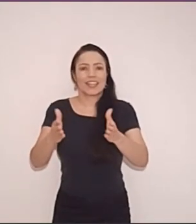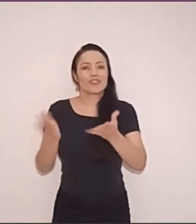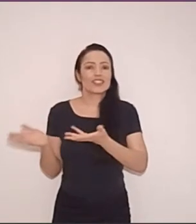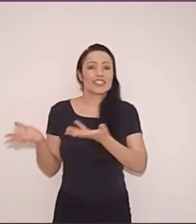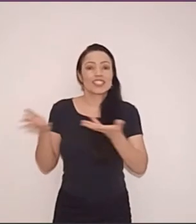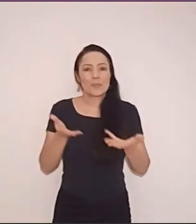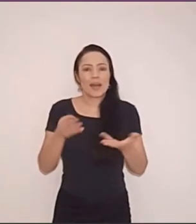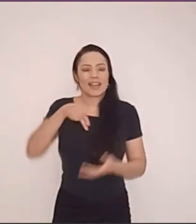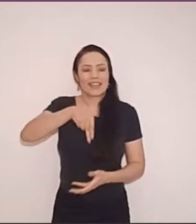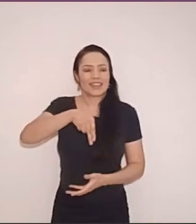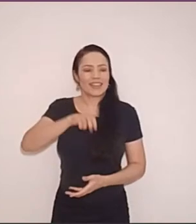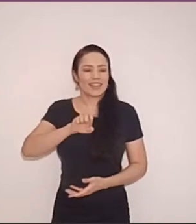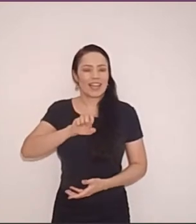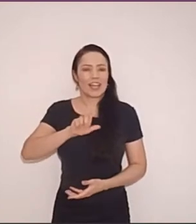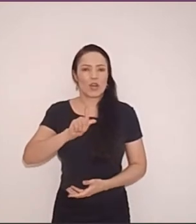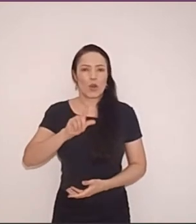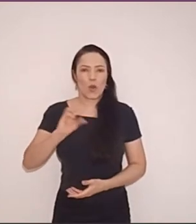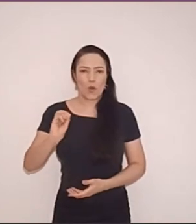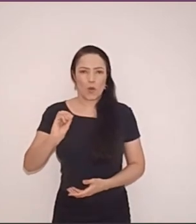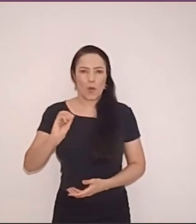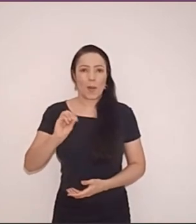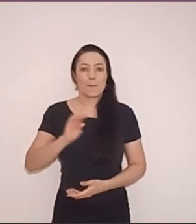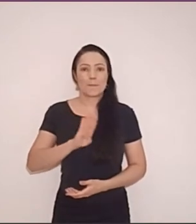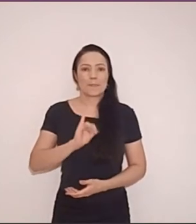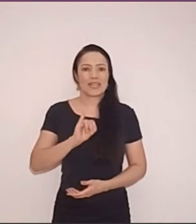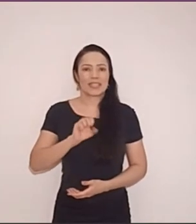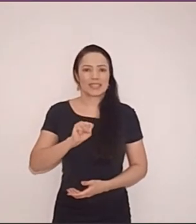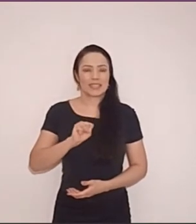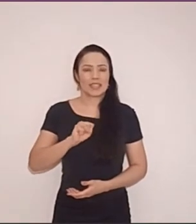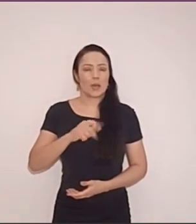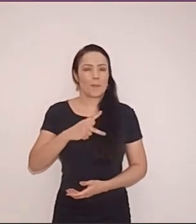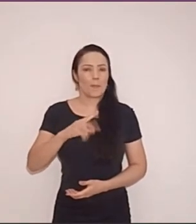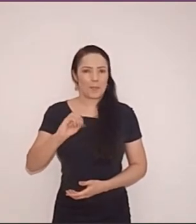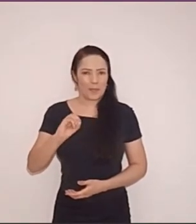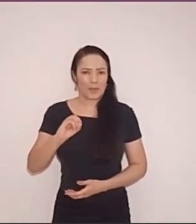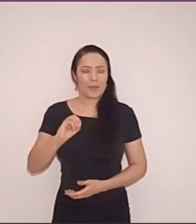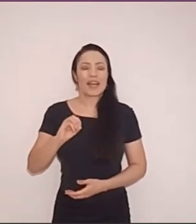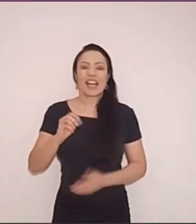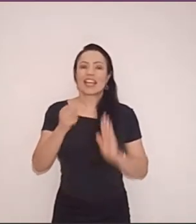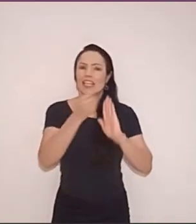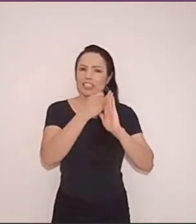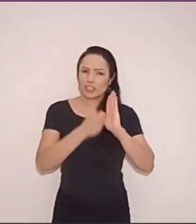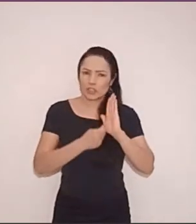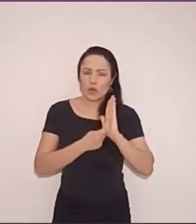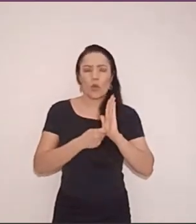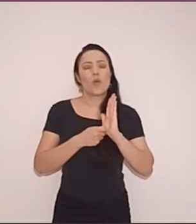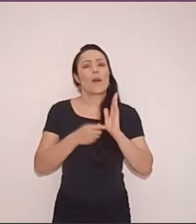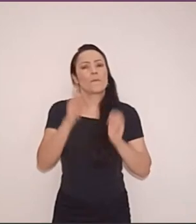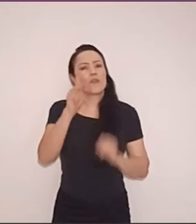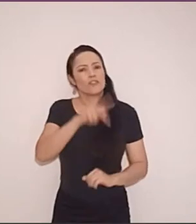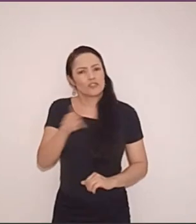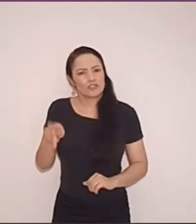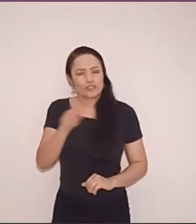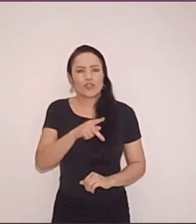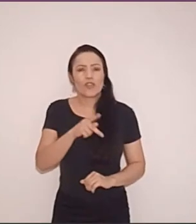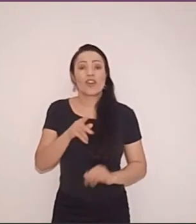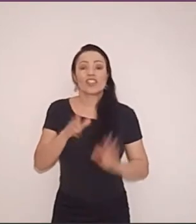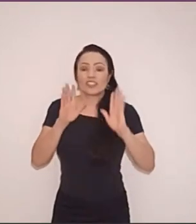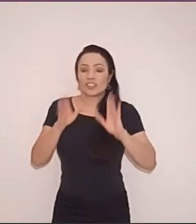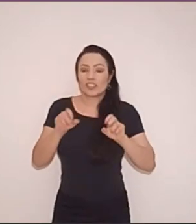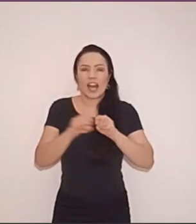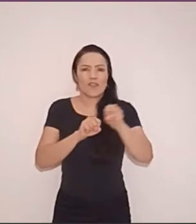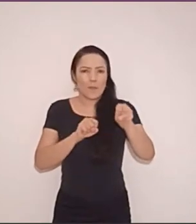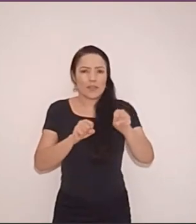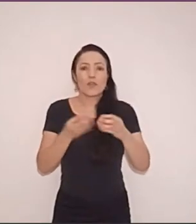Bispo ou o Antônio Bispo dos Santos que é um escritor e mestre quilombola labrador formado por Mestres e mestras